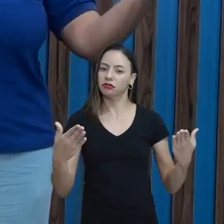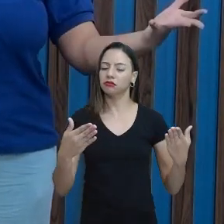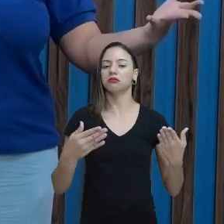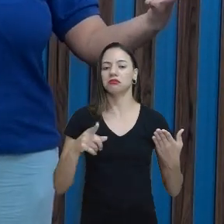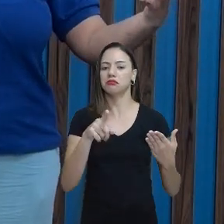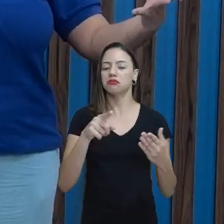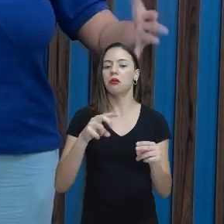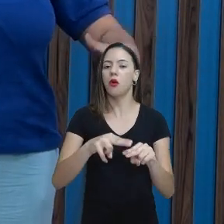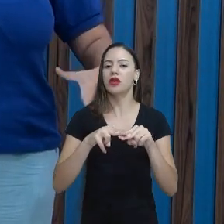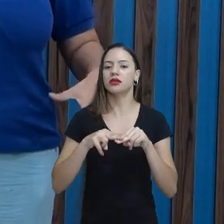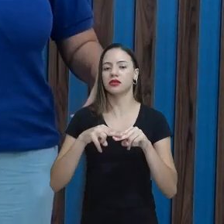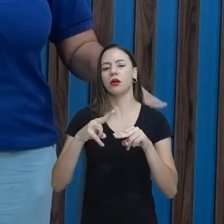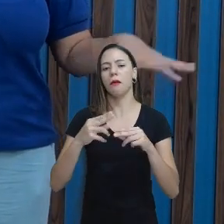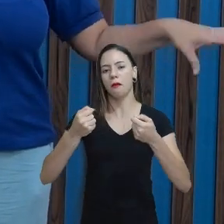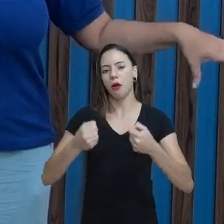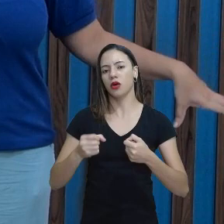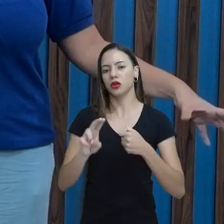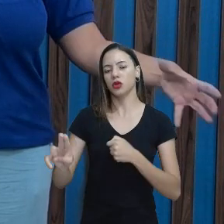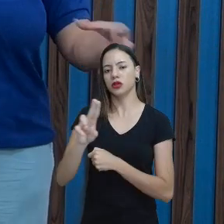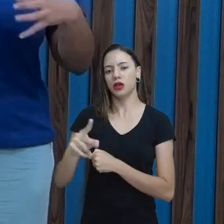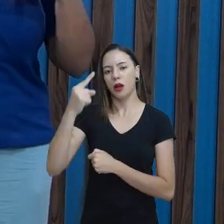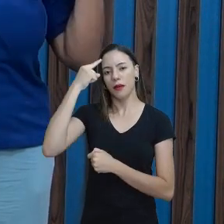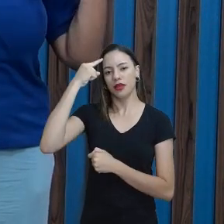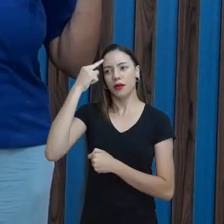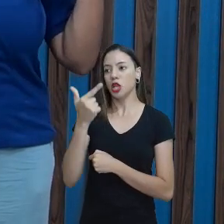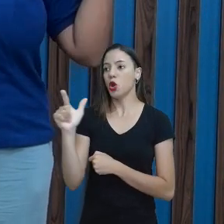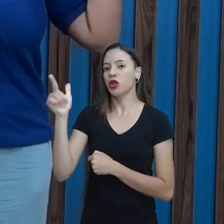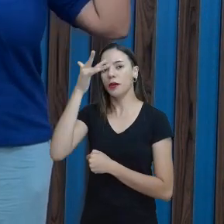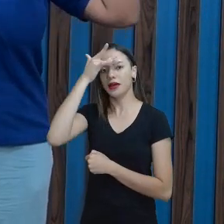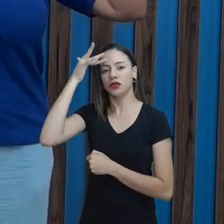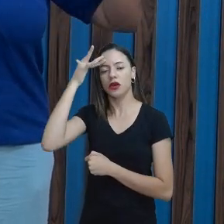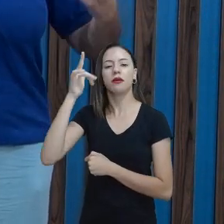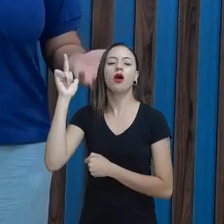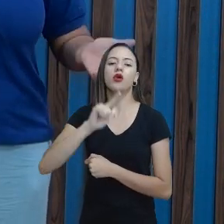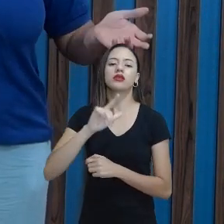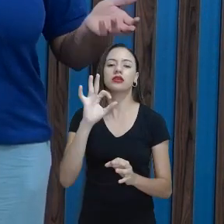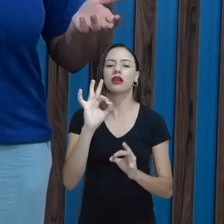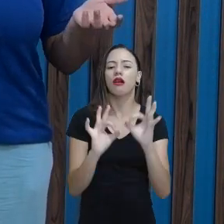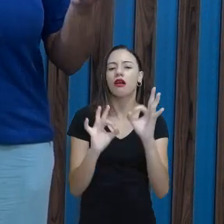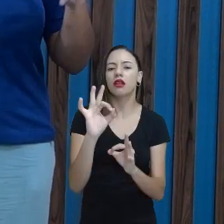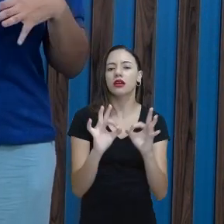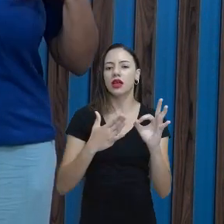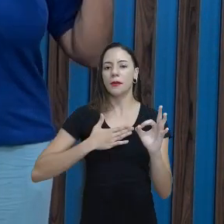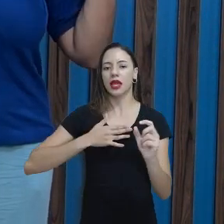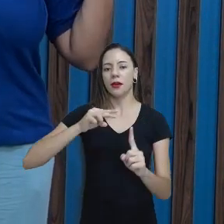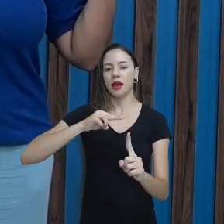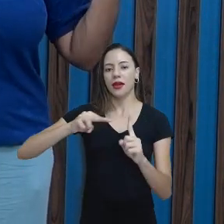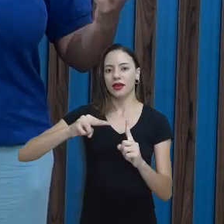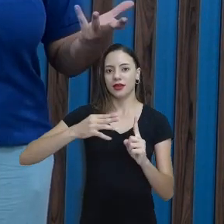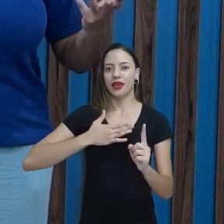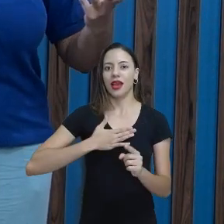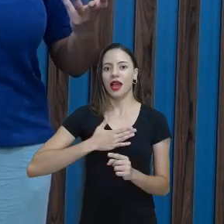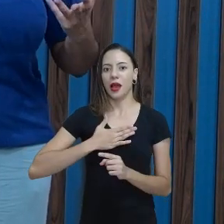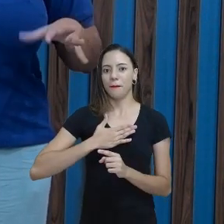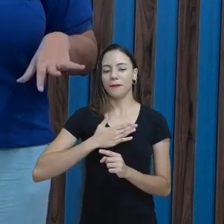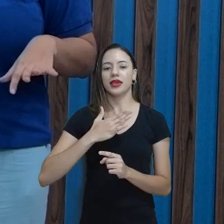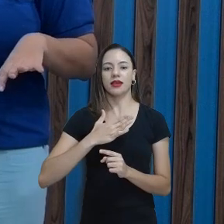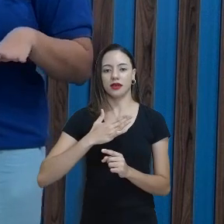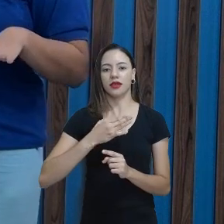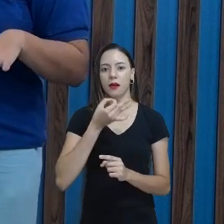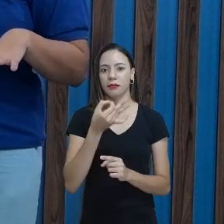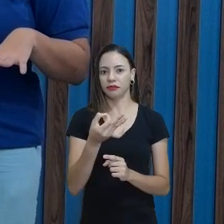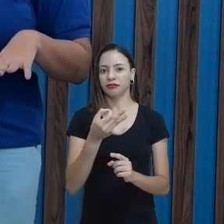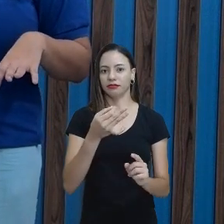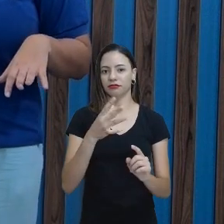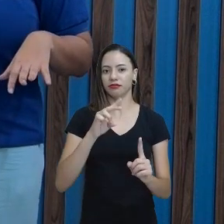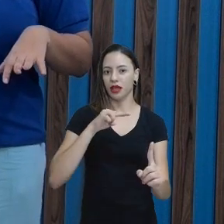outra pessoa para que a gente possa organizar o nosso próprio ponto de vista, nossa própria tese, né?